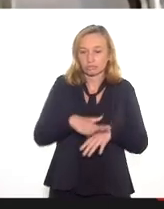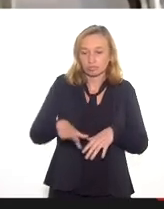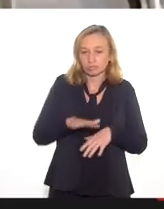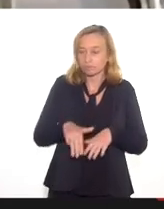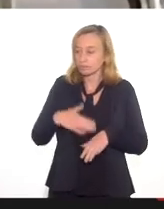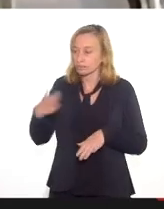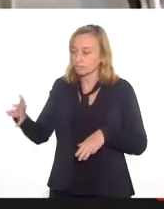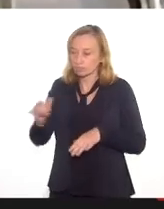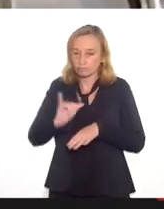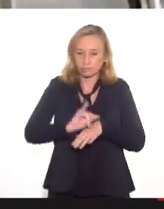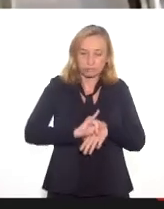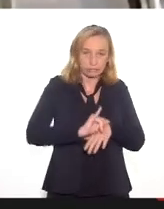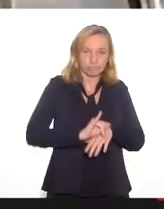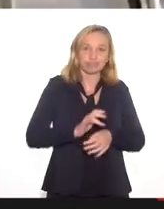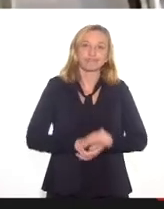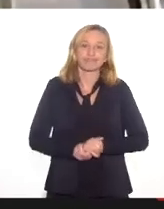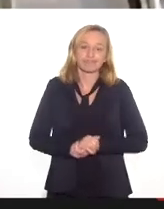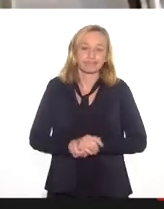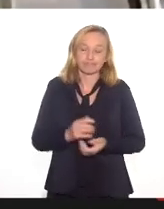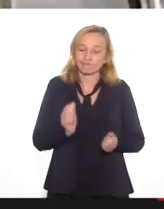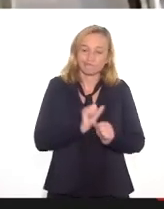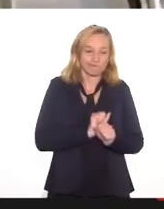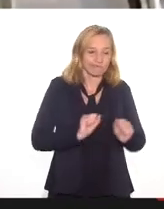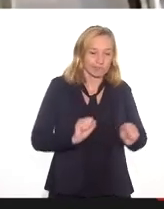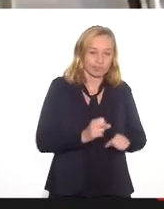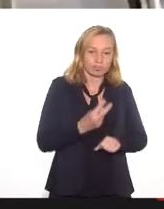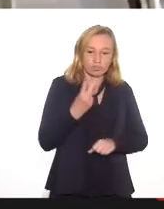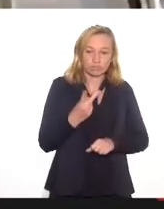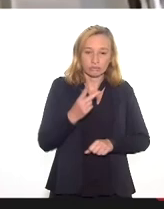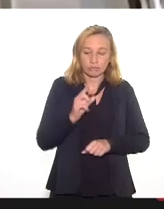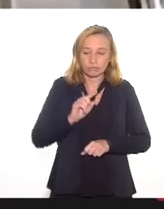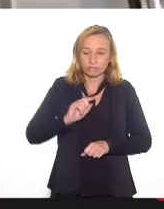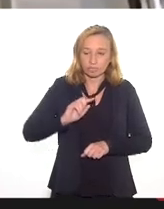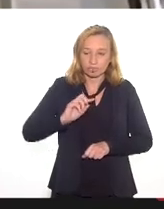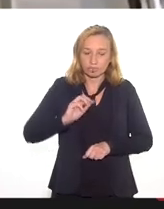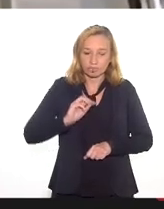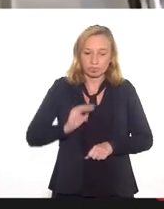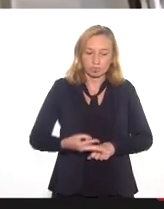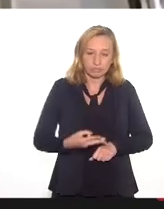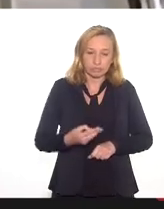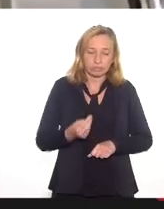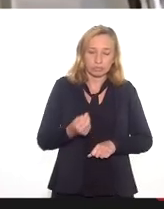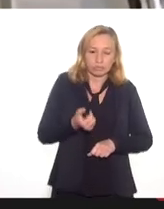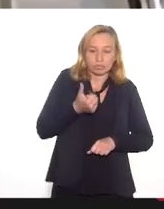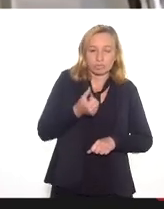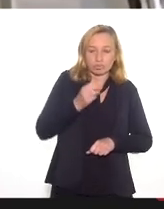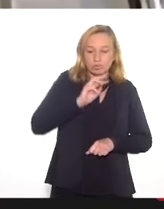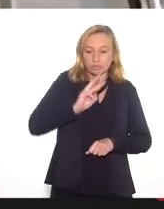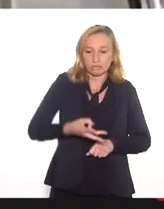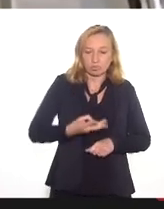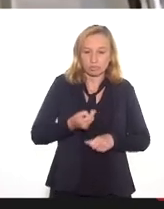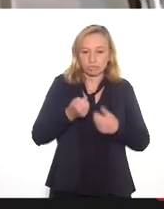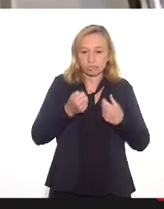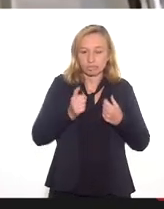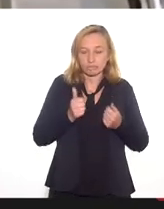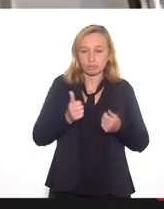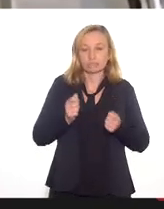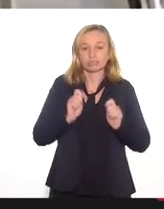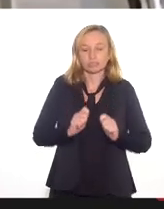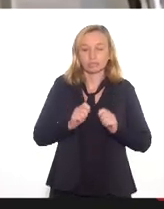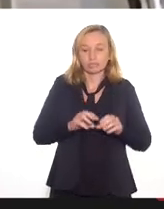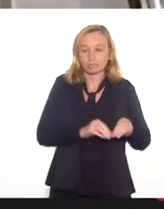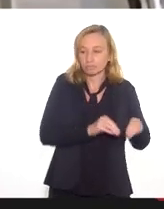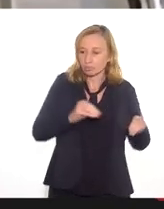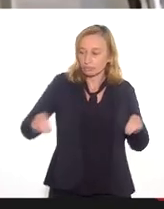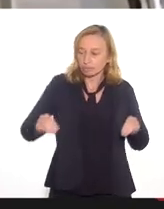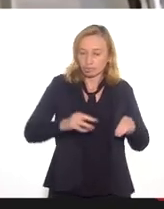não é possível que 2 milhões quase 3 milhões de pessoas precisam ser transportadas